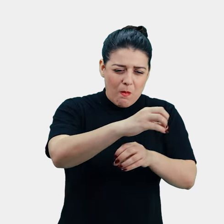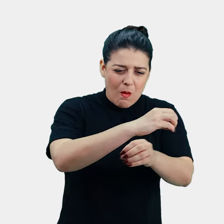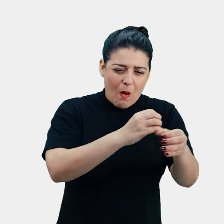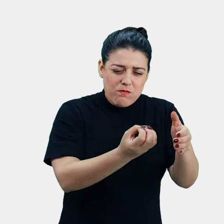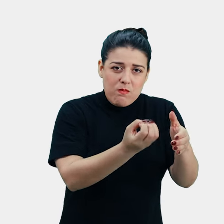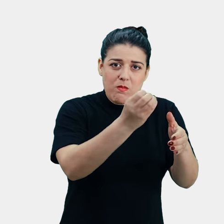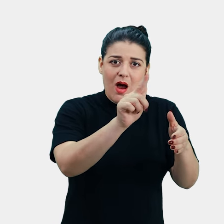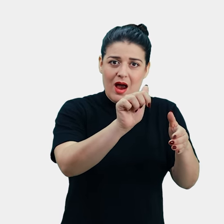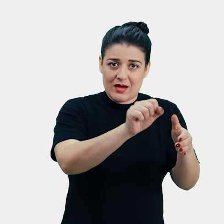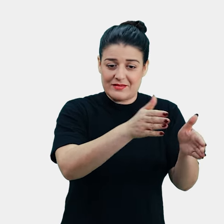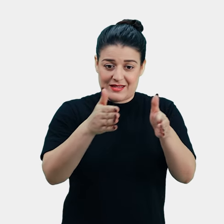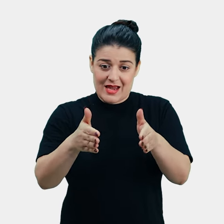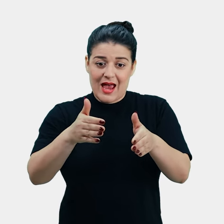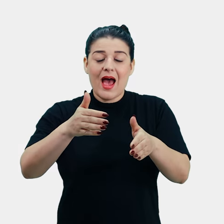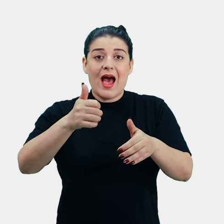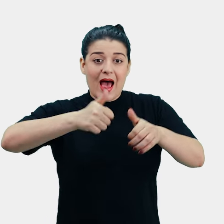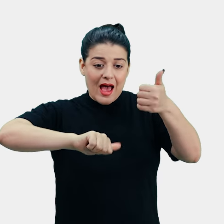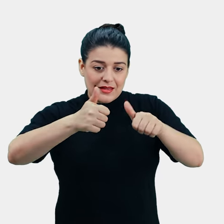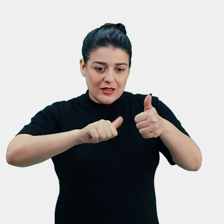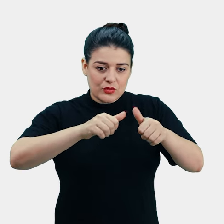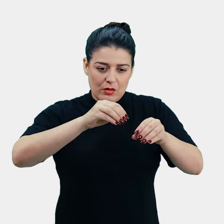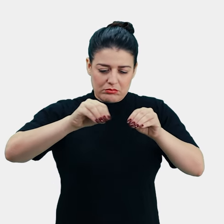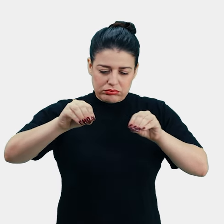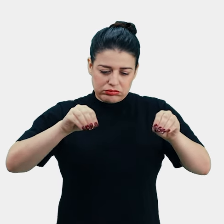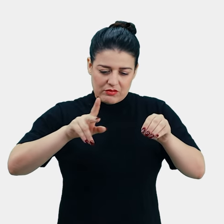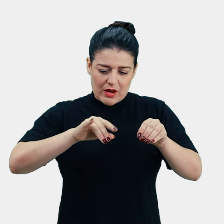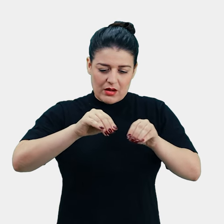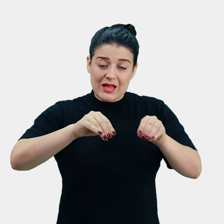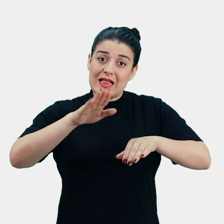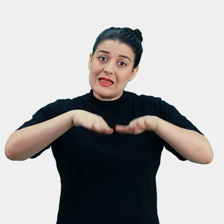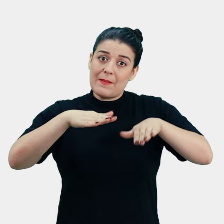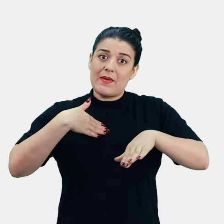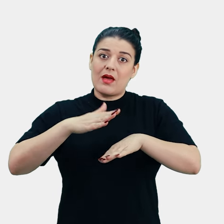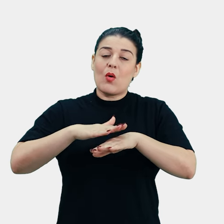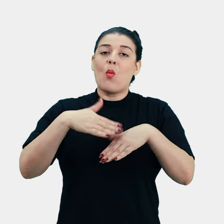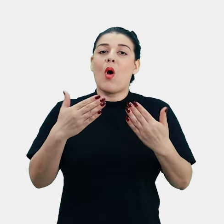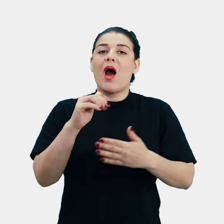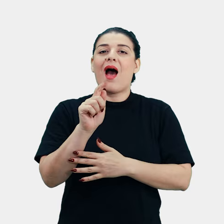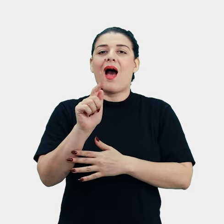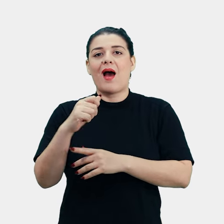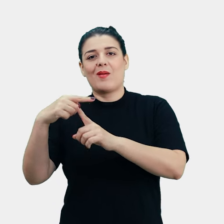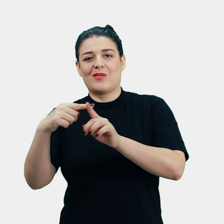No analisador, ocorre a separação desses íons de acordo com a razão massa-carga.